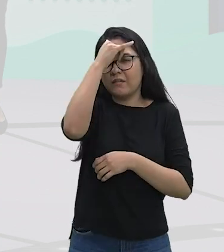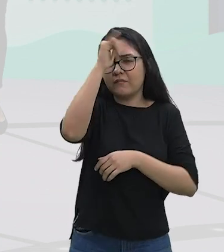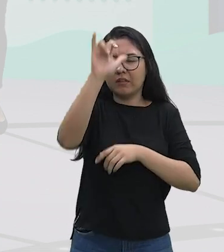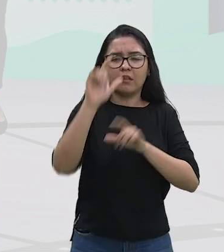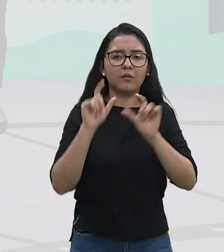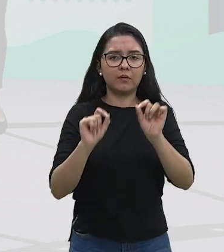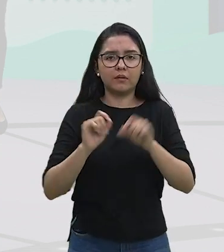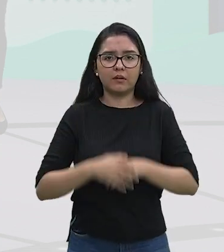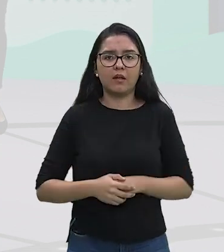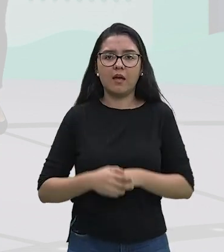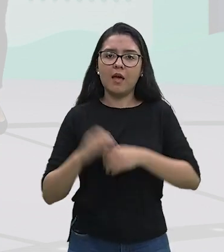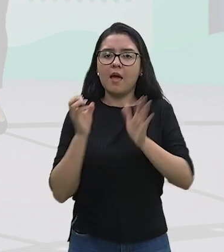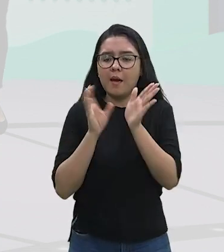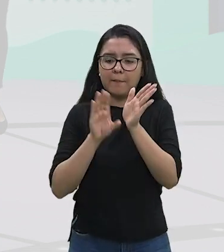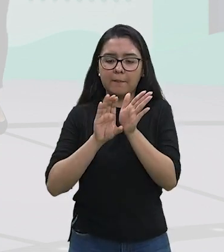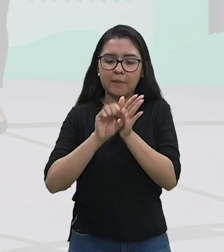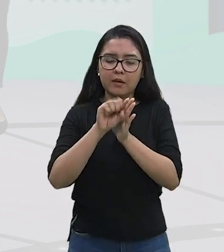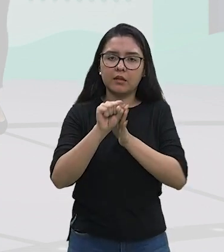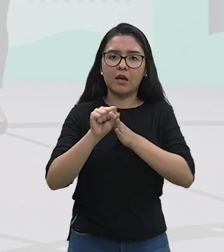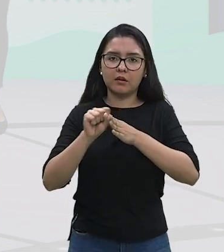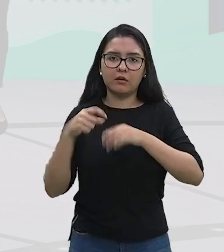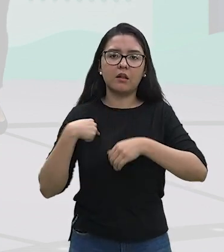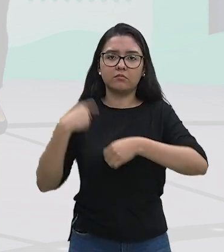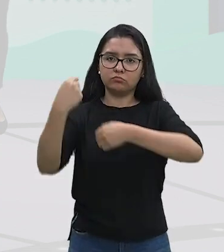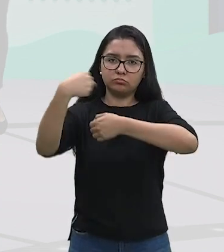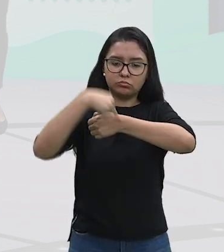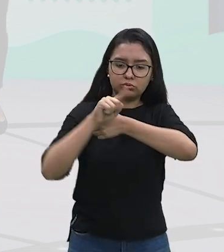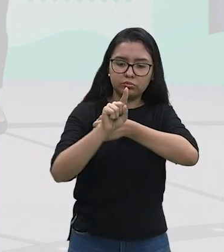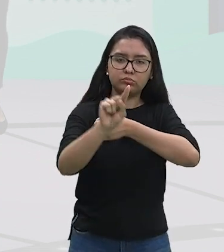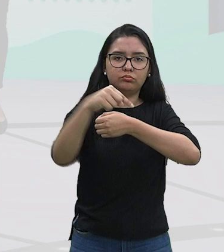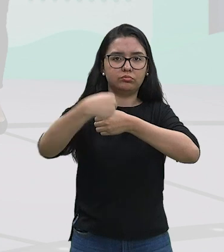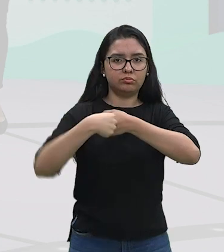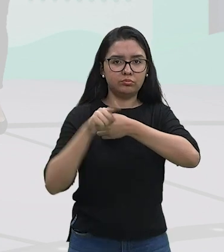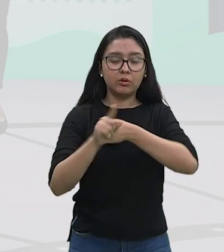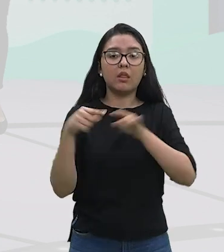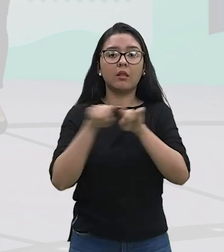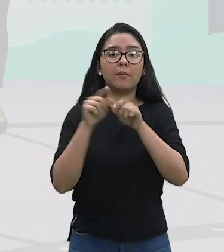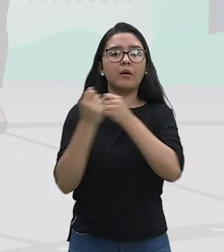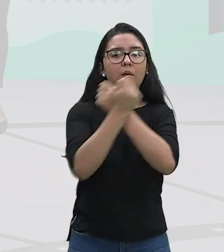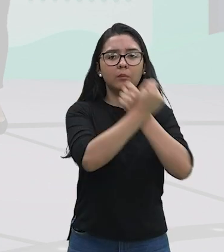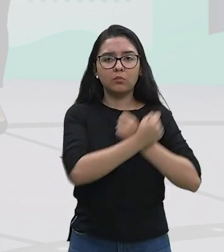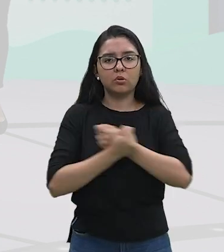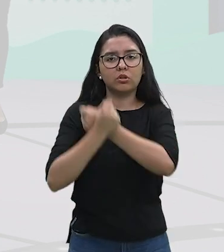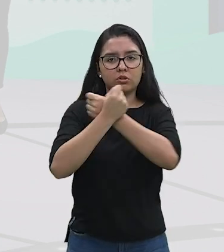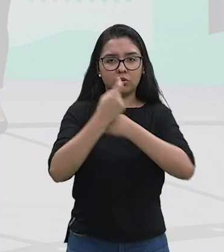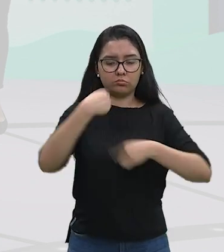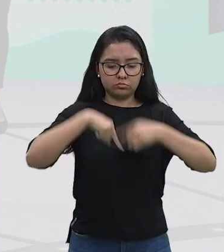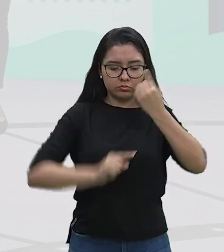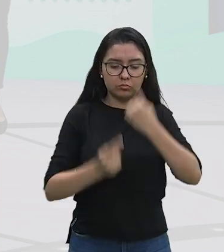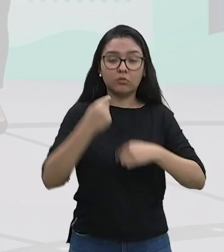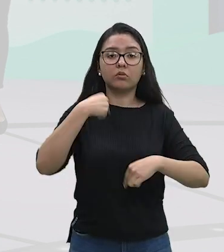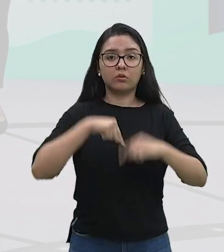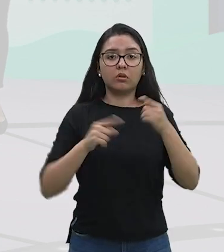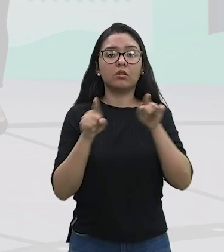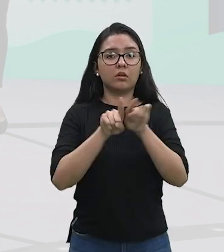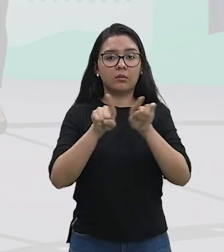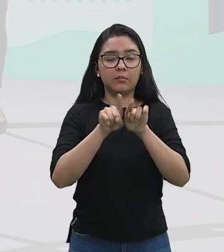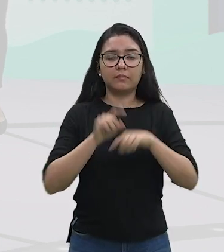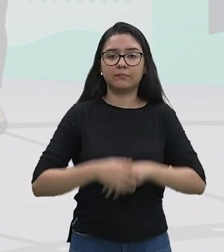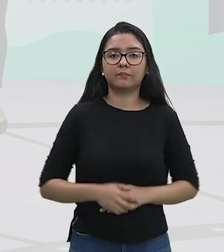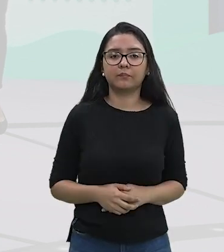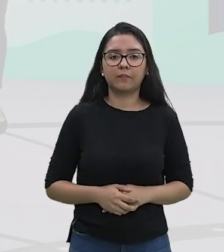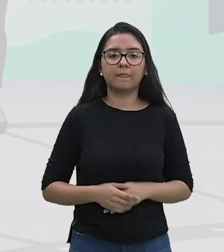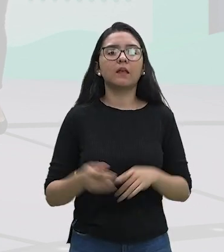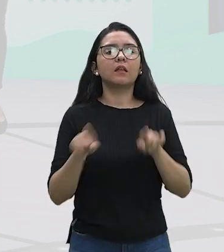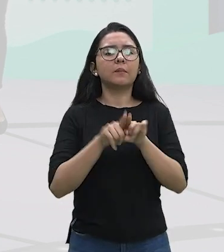por exemplo, de bactérias que poderiam causar doenças, vai proteger ali o nosso organismo. Bom, nós temos